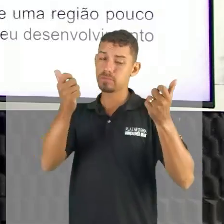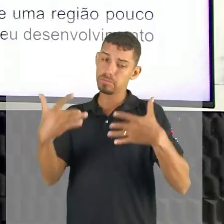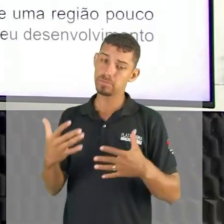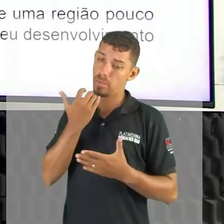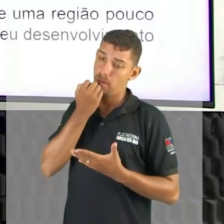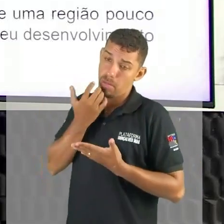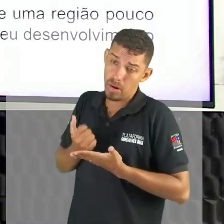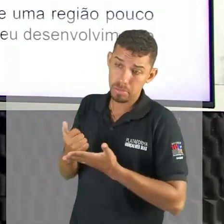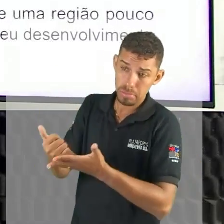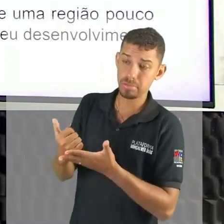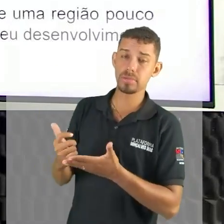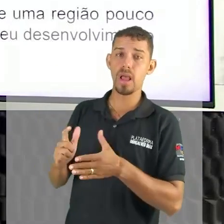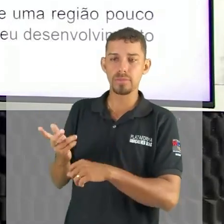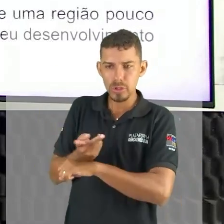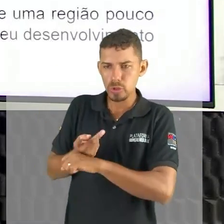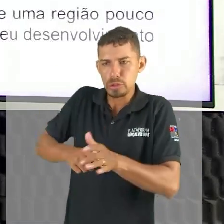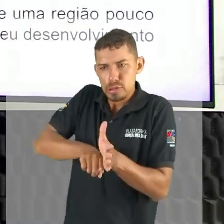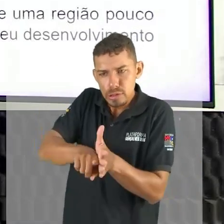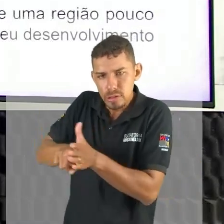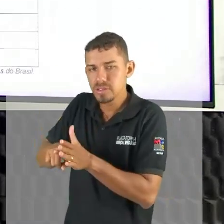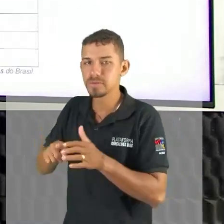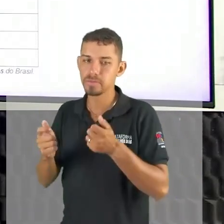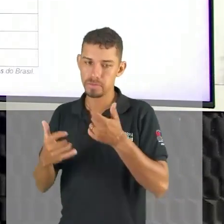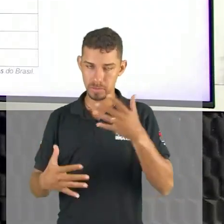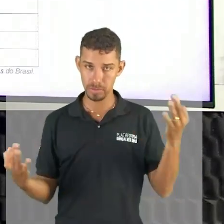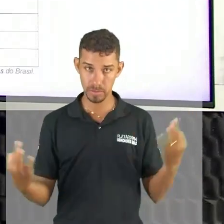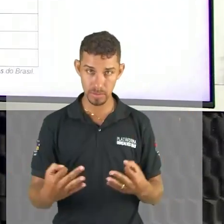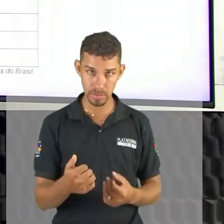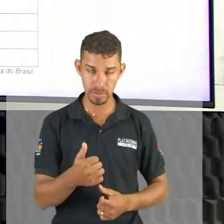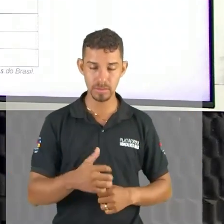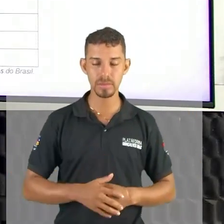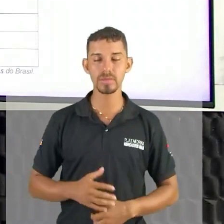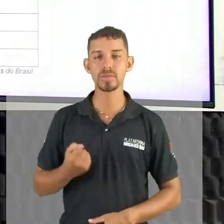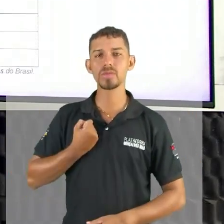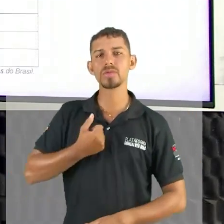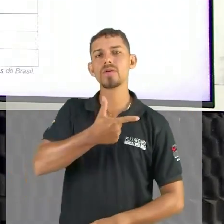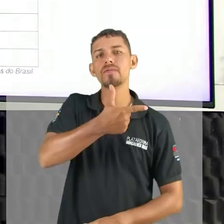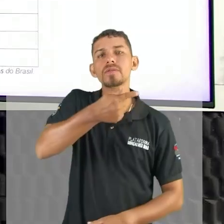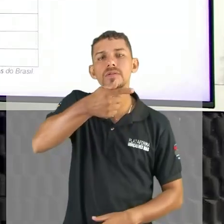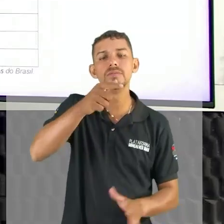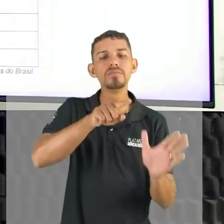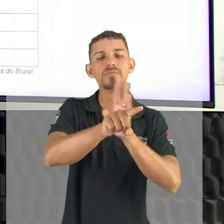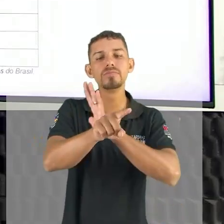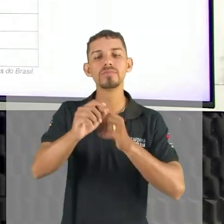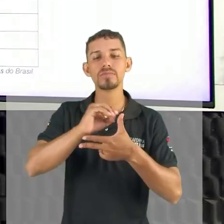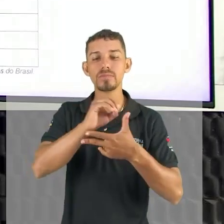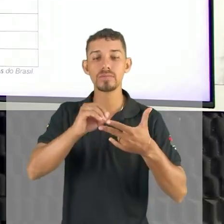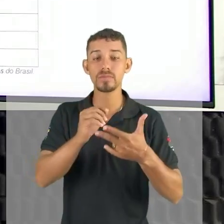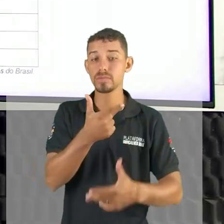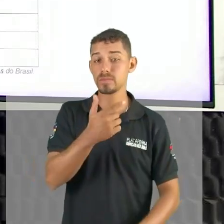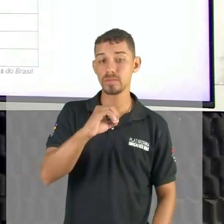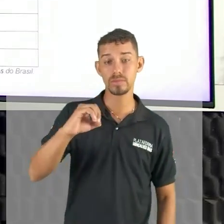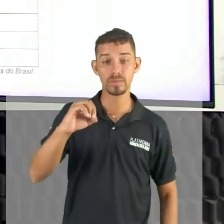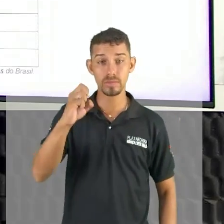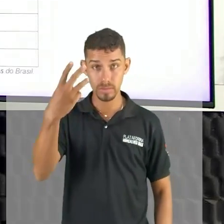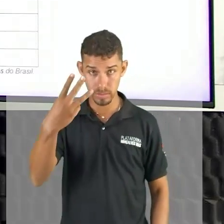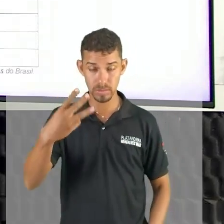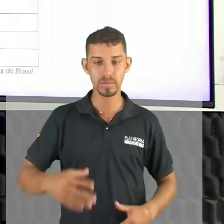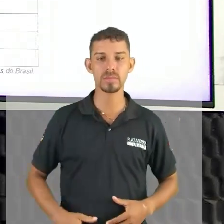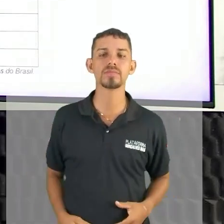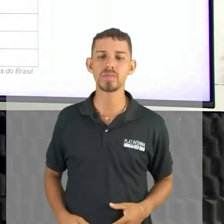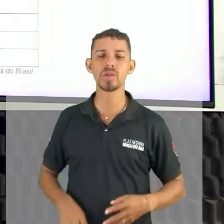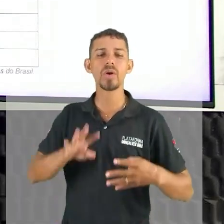benefício para quem a explorar. Perfeito? Questão 27, Enem 2003. O quadro a